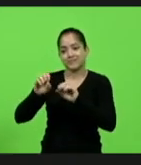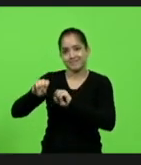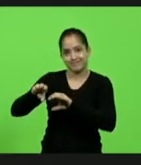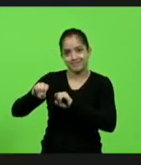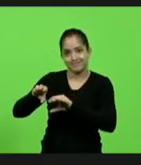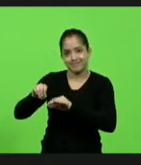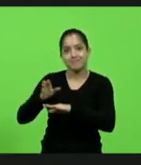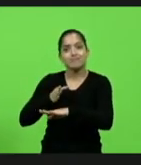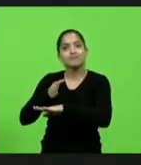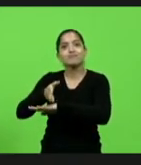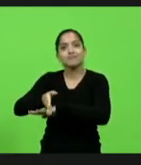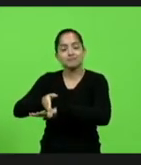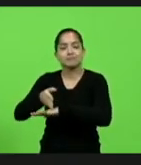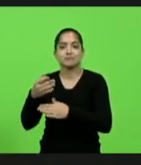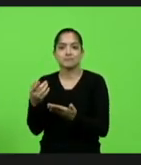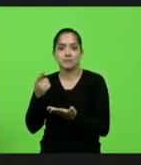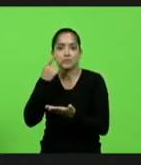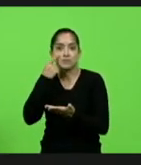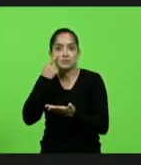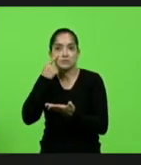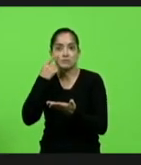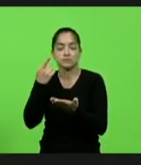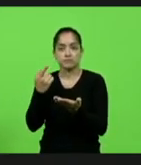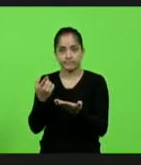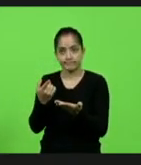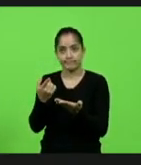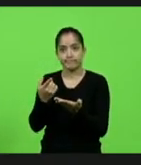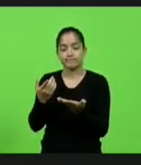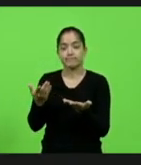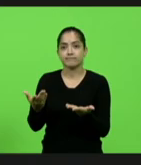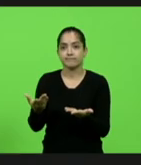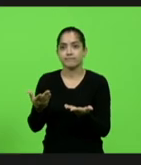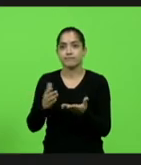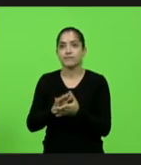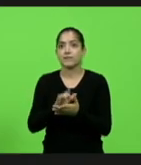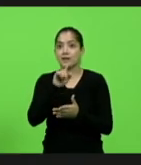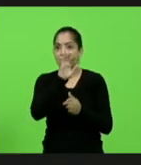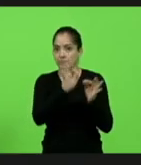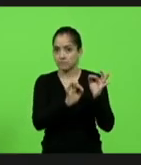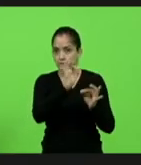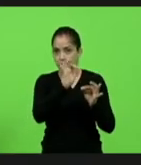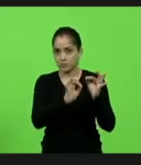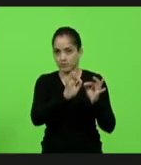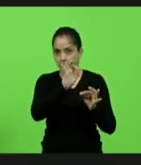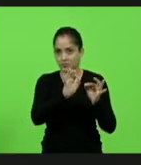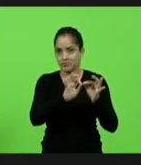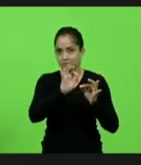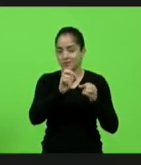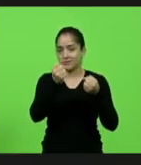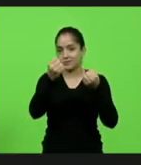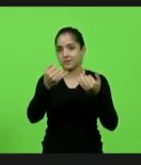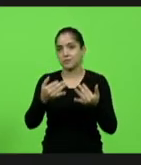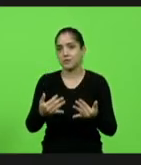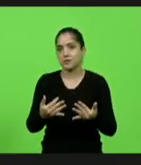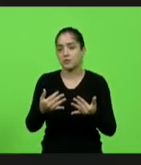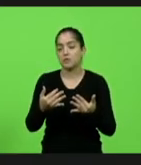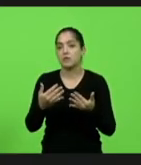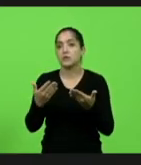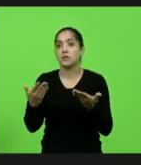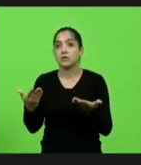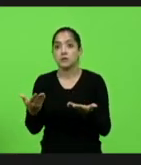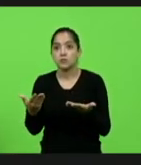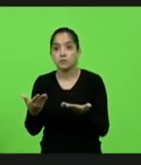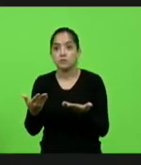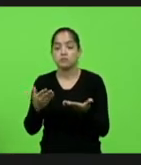isso nós extraímos do voto do ministro Barroso no julgamento do Supremo Tribunal Federal. A OIDEL, que é uma